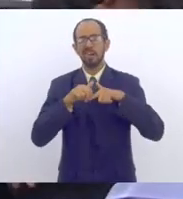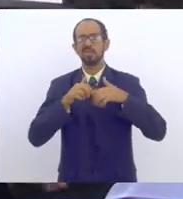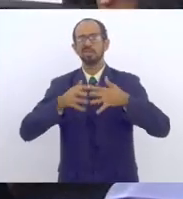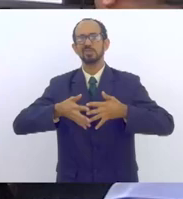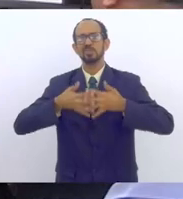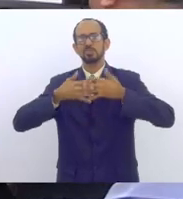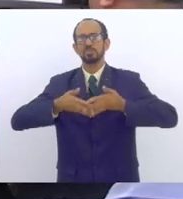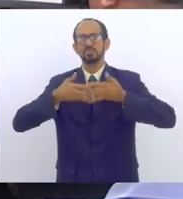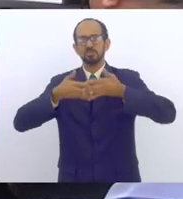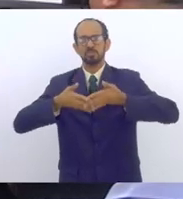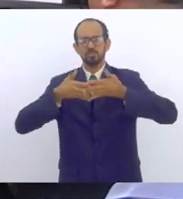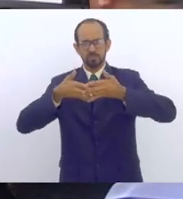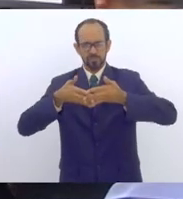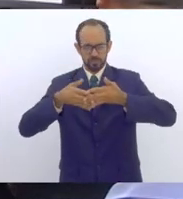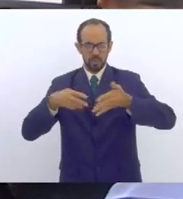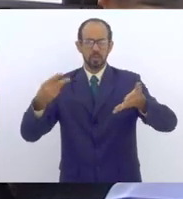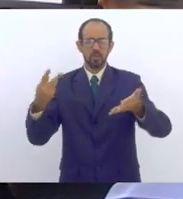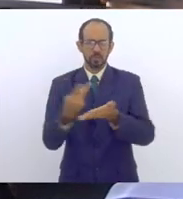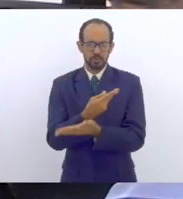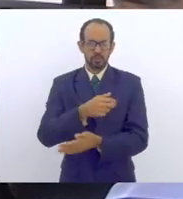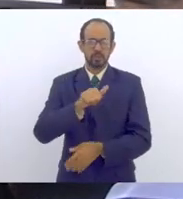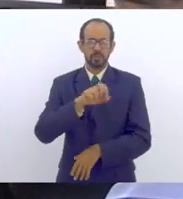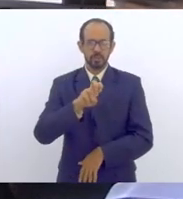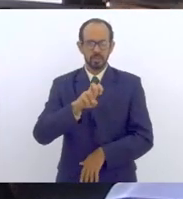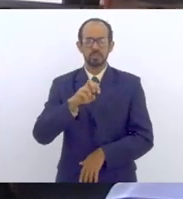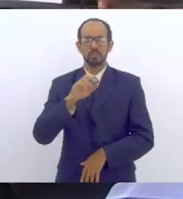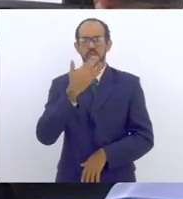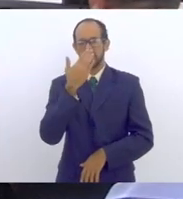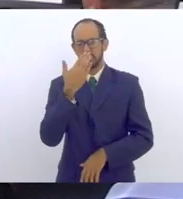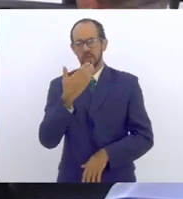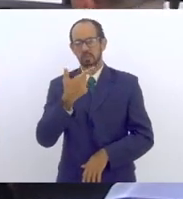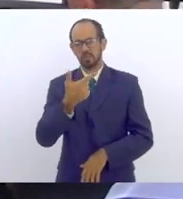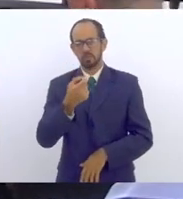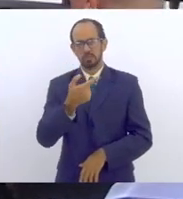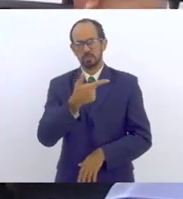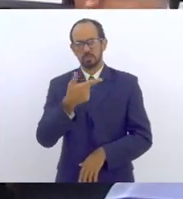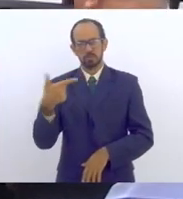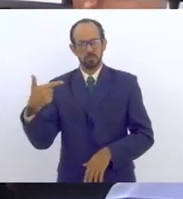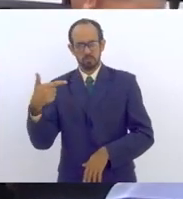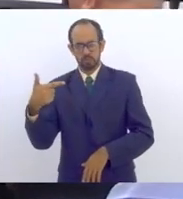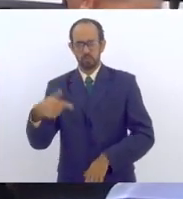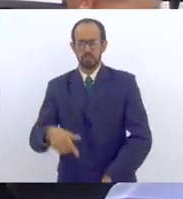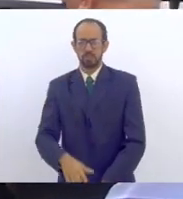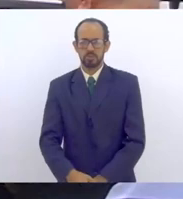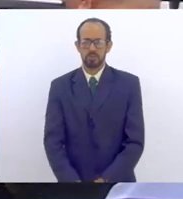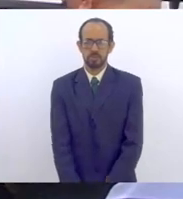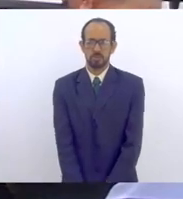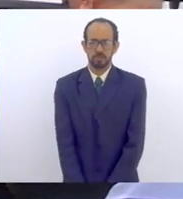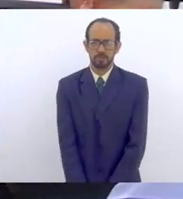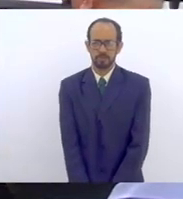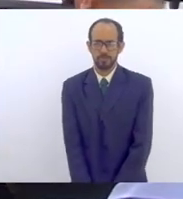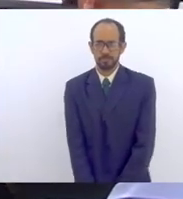ocorrida no fim de tarde noite do dia 15 de fevereiro de 2022 em Petrópolis